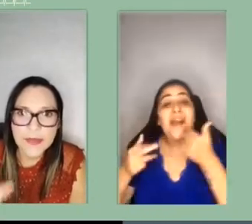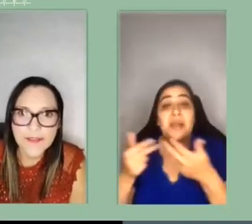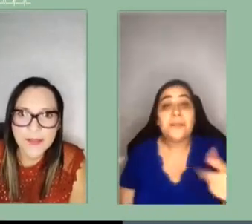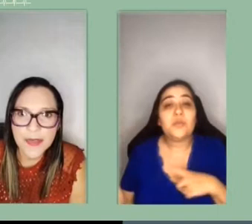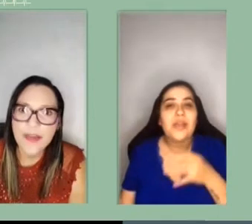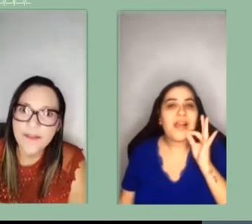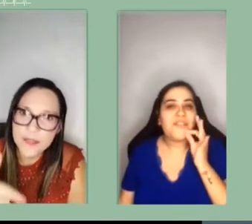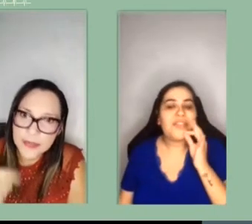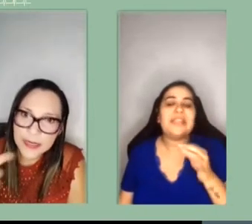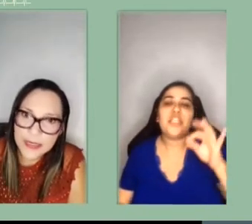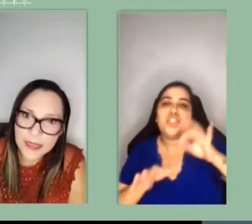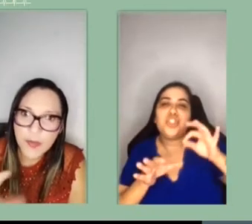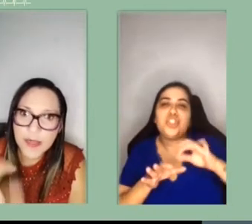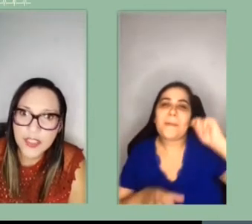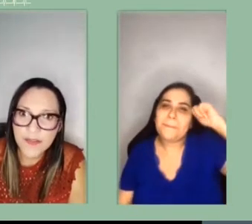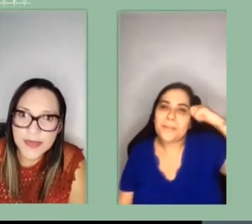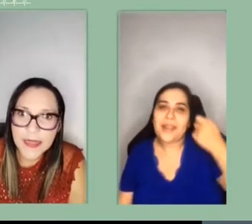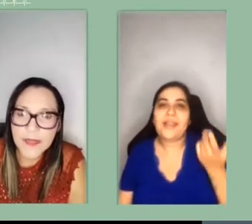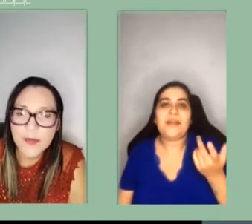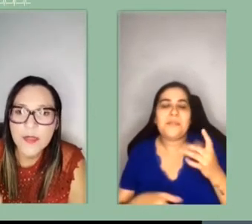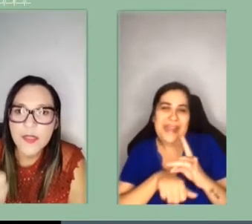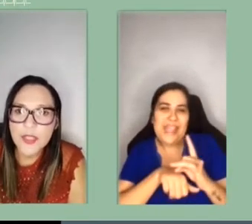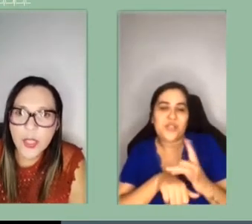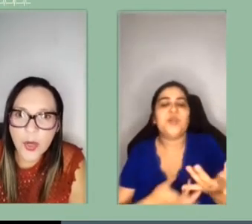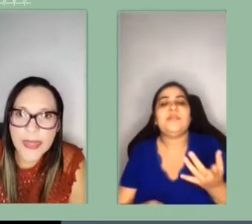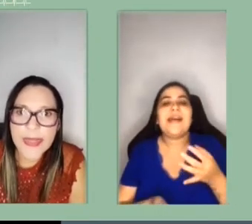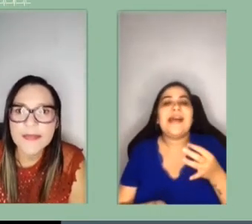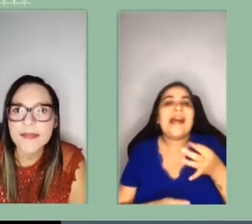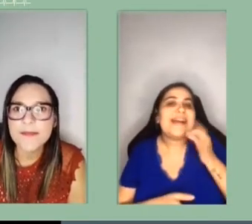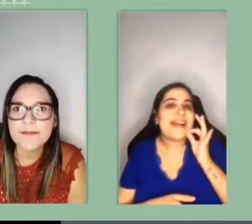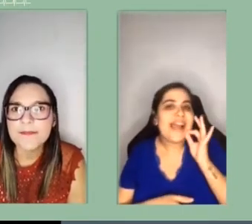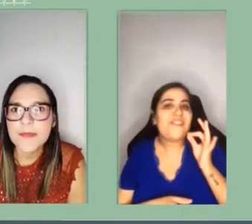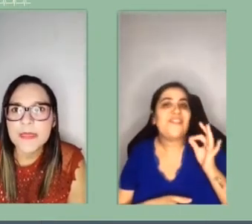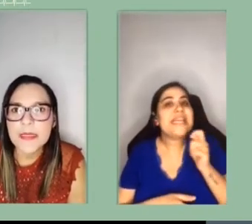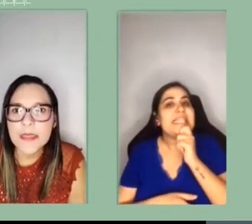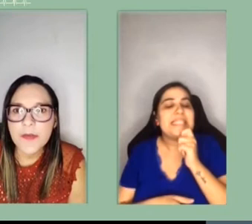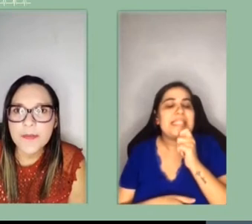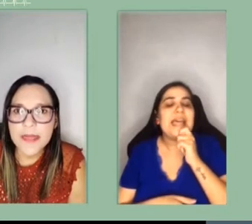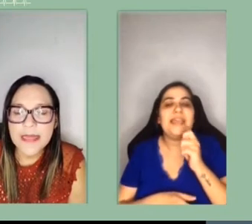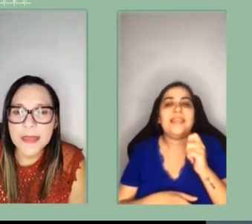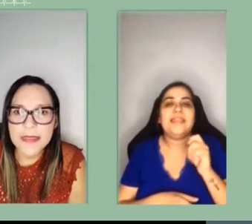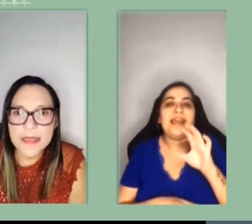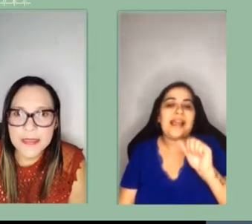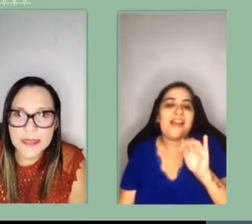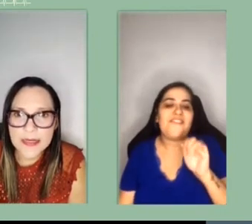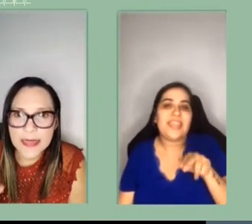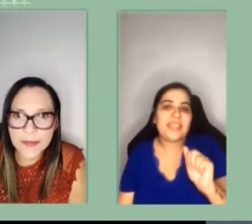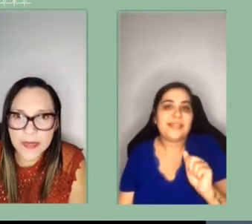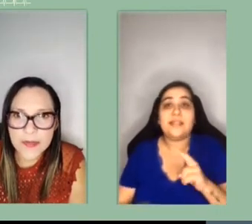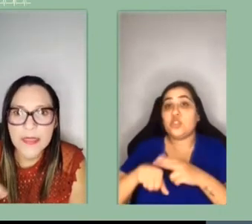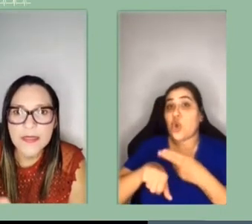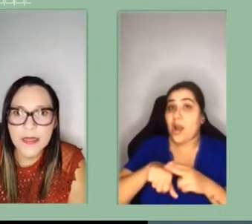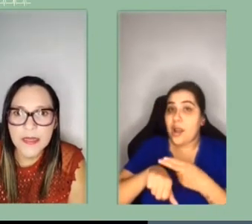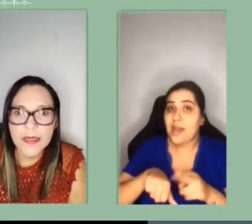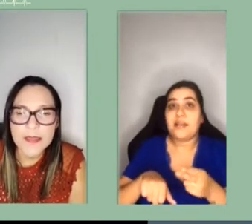preto, café. O café você tem que tomar descafeinado, chocolate. Então, praticamente, esses